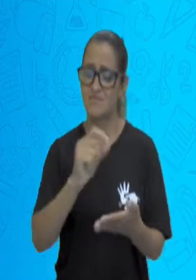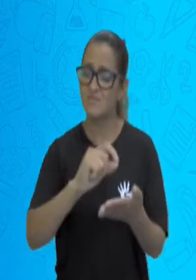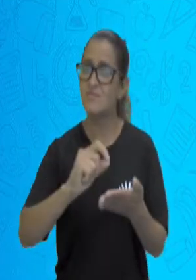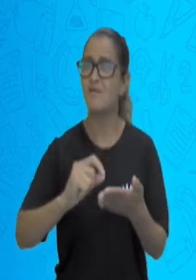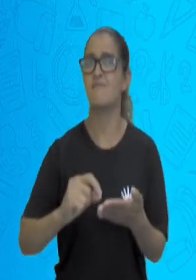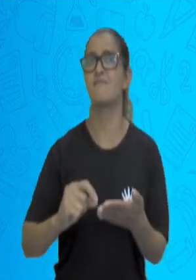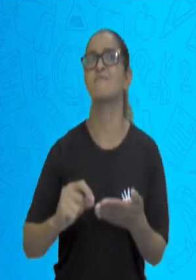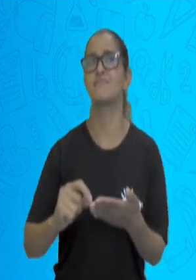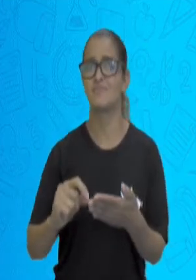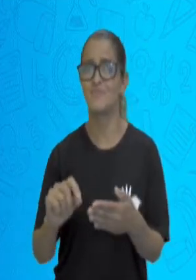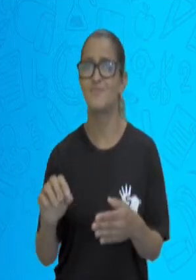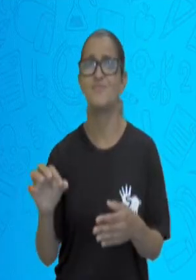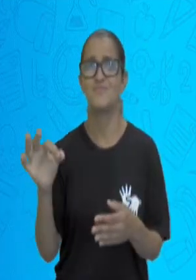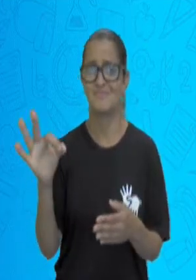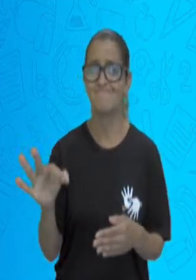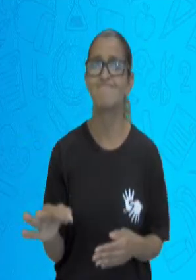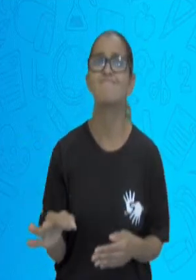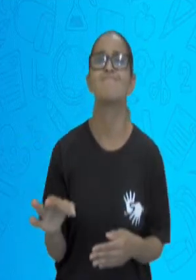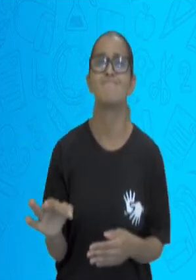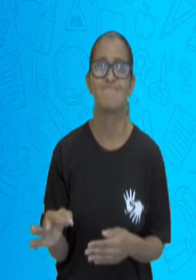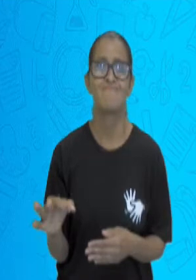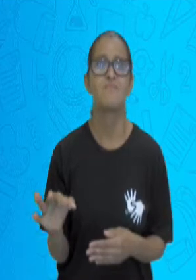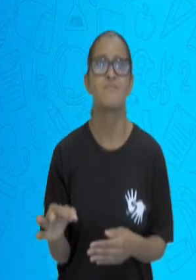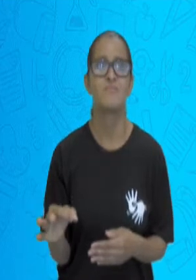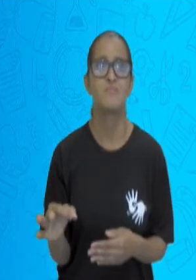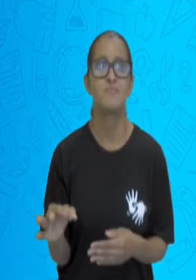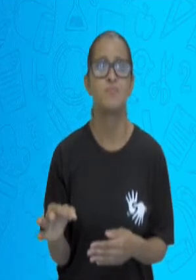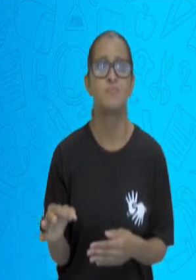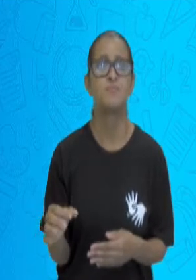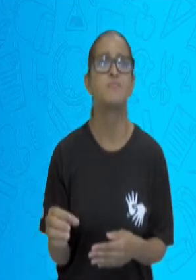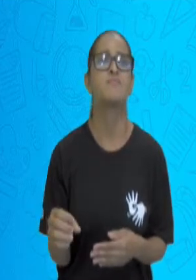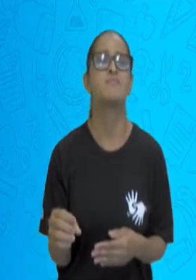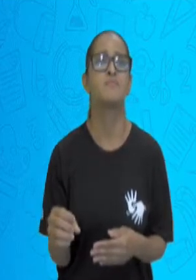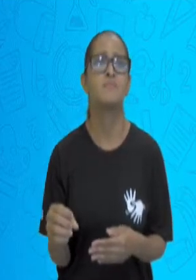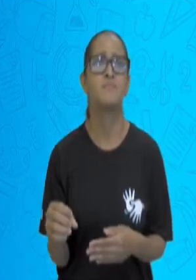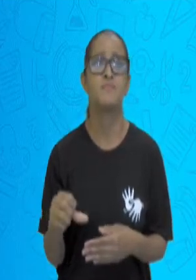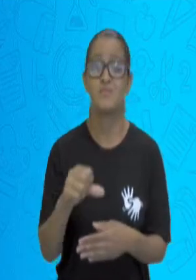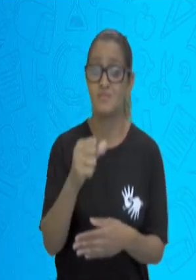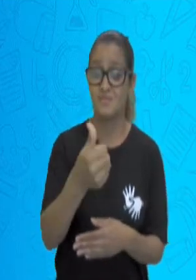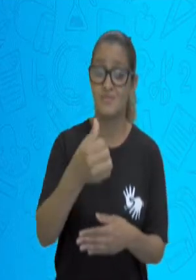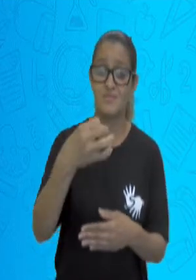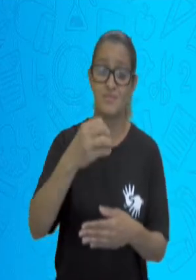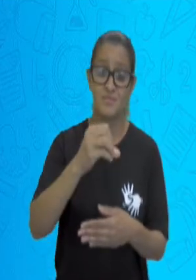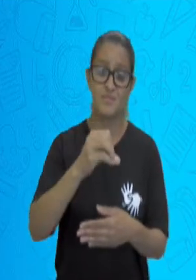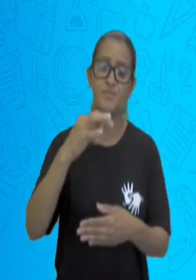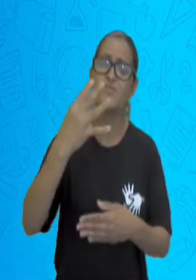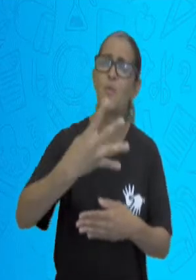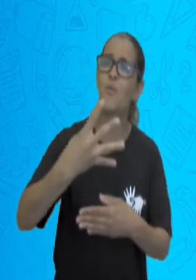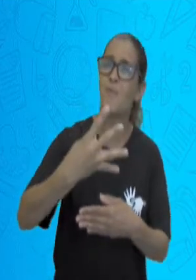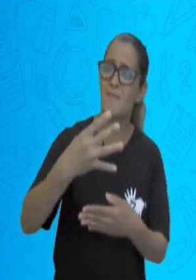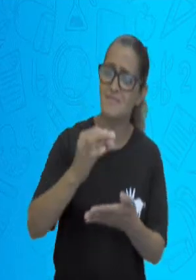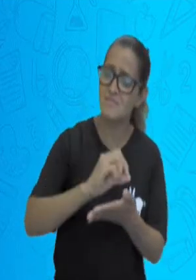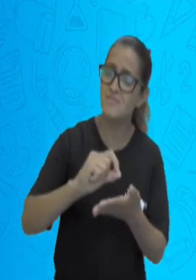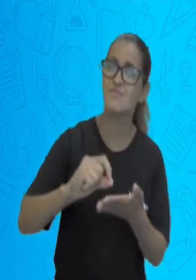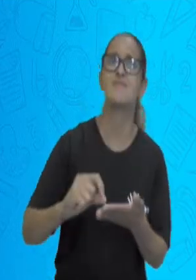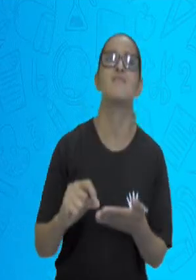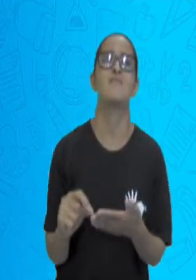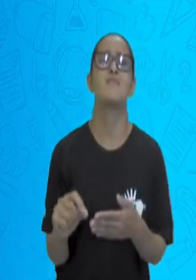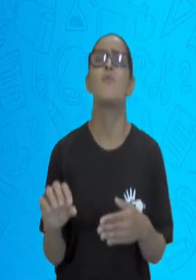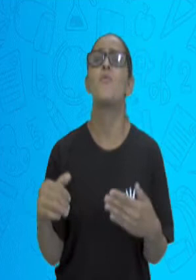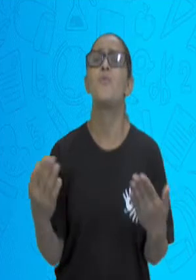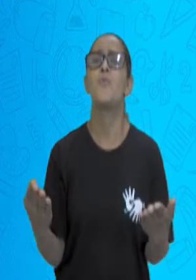É o 104. E o número que vem depois do número 96?